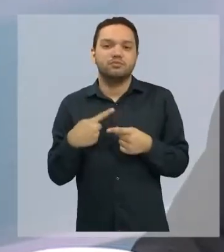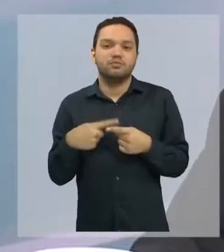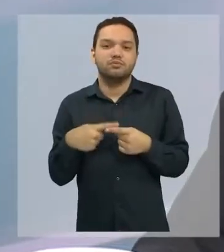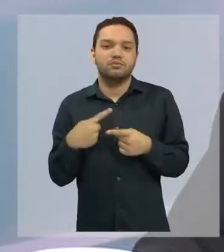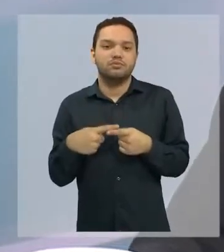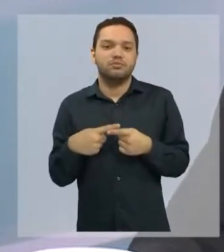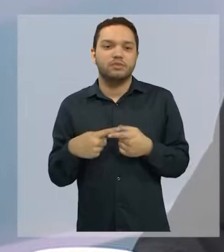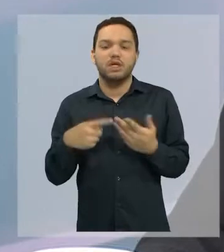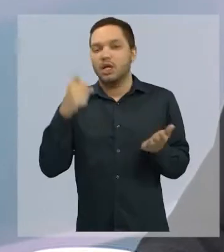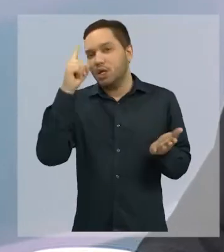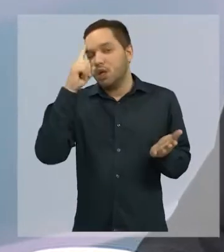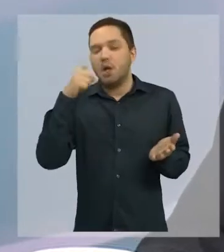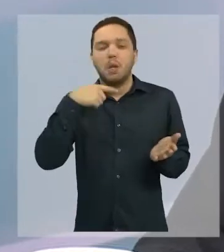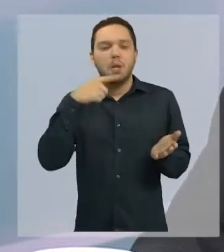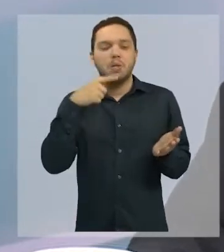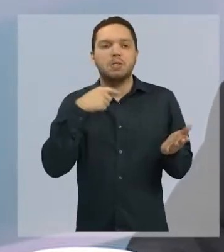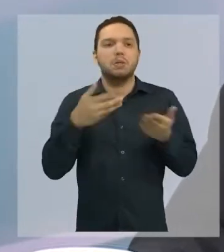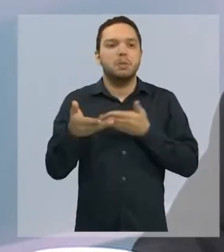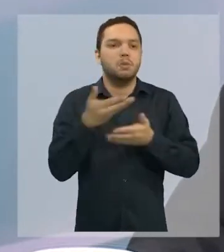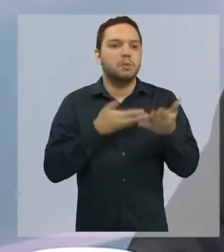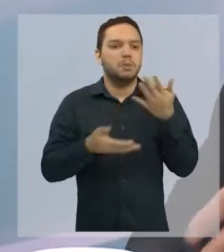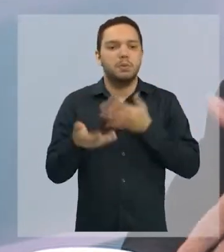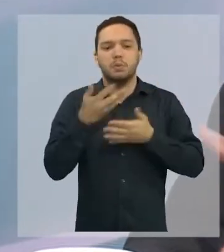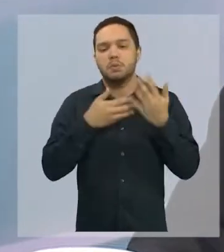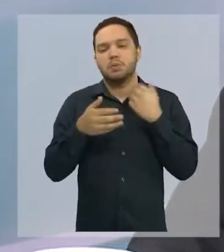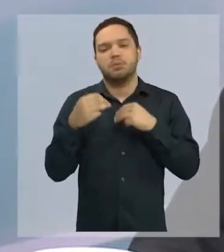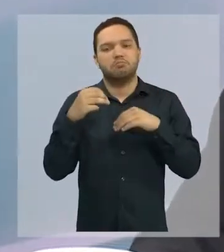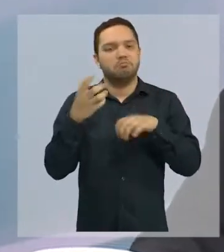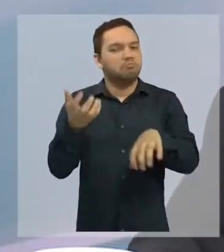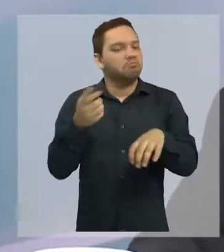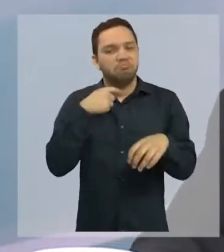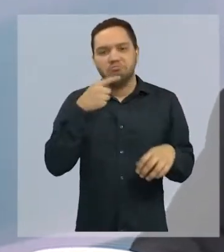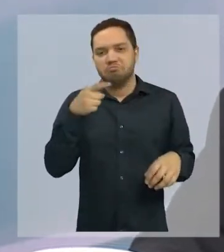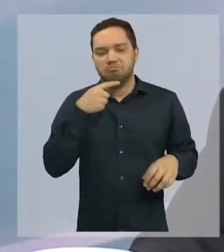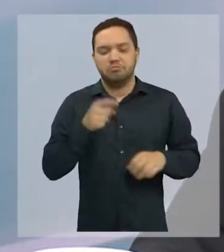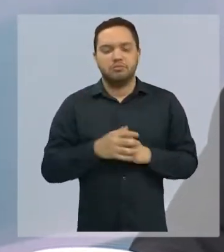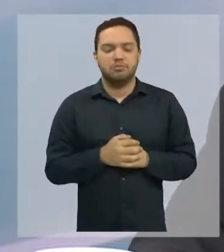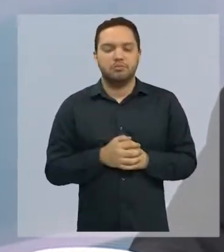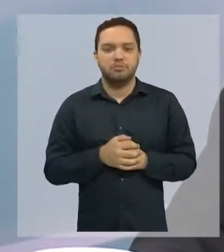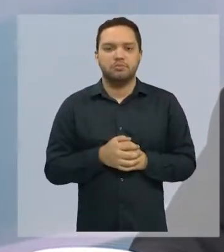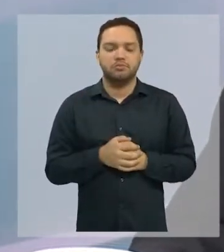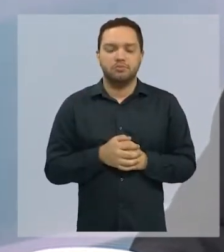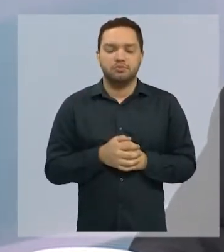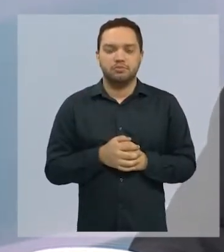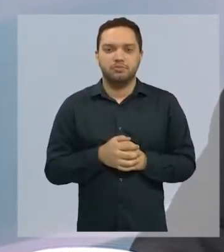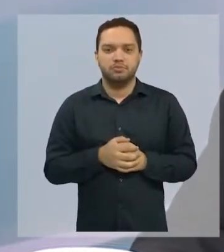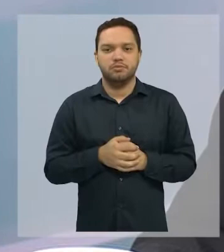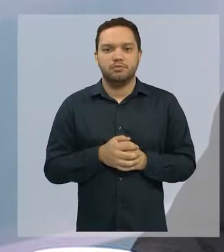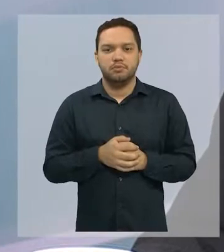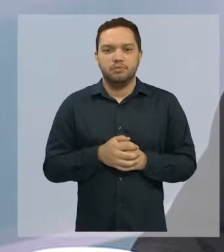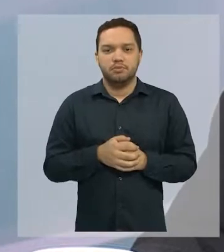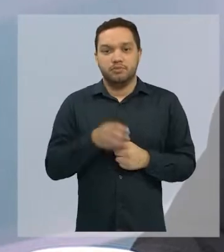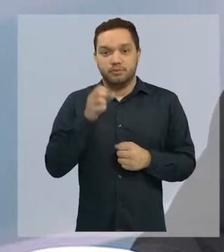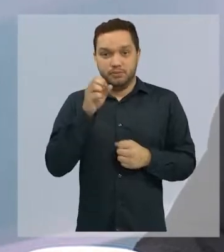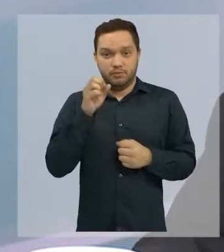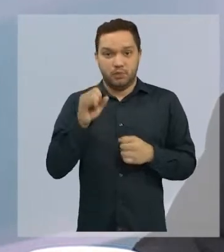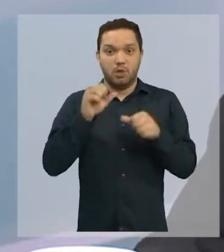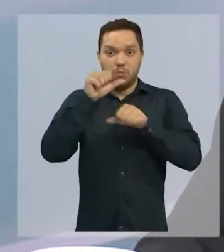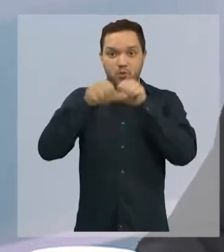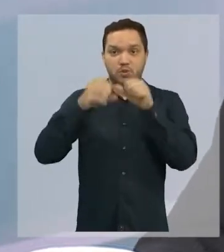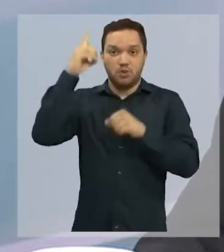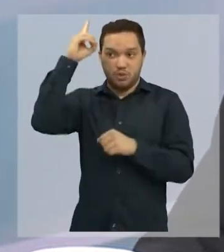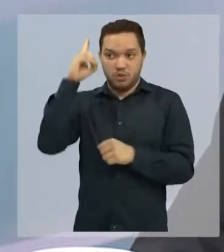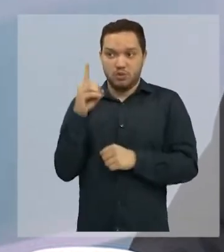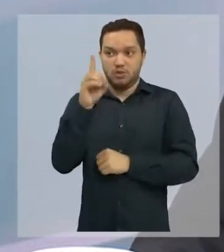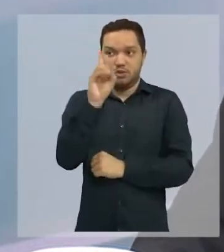boa interlocução com o parlamento. E houve um fato aqui ligado a nós que demonstra isso. Quando se mudou